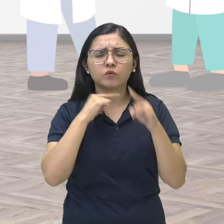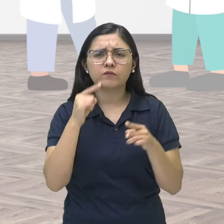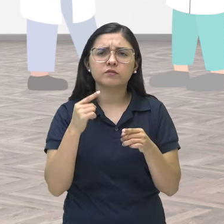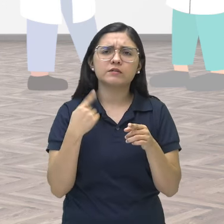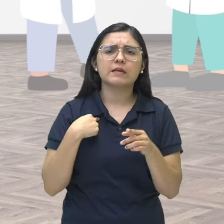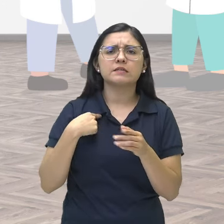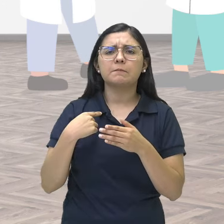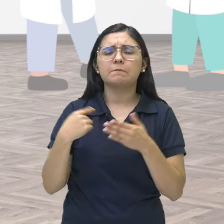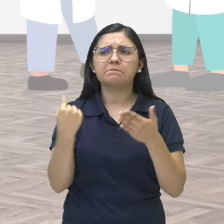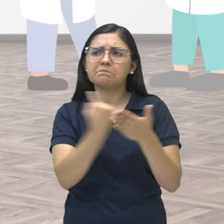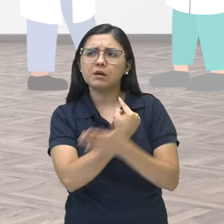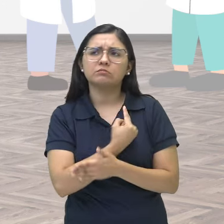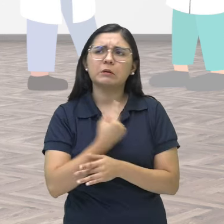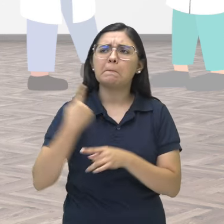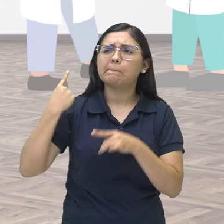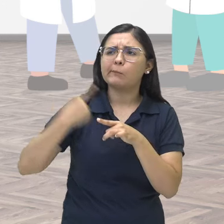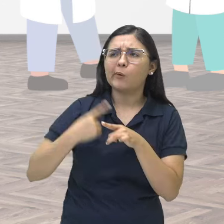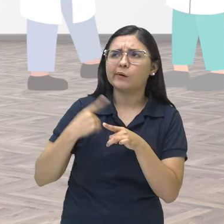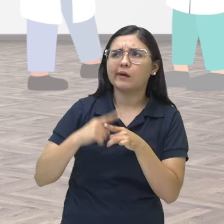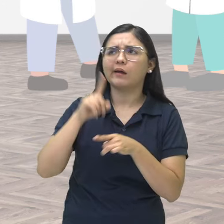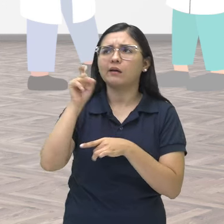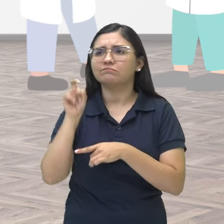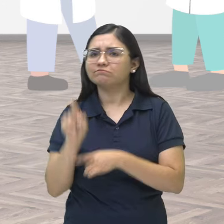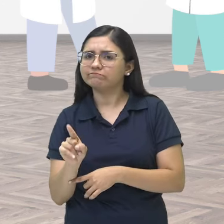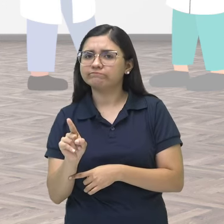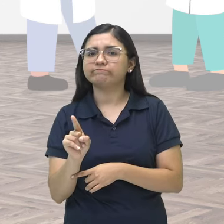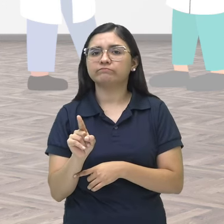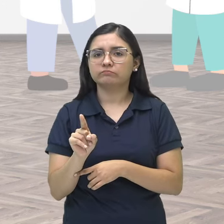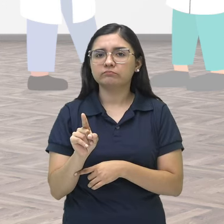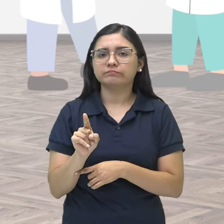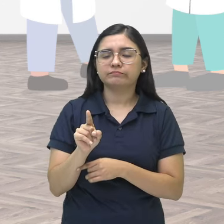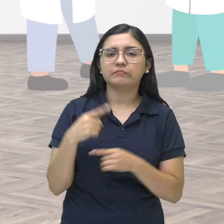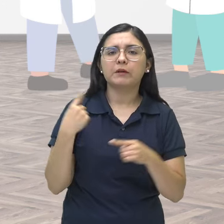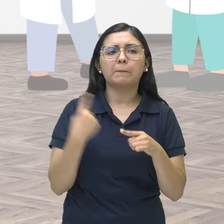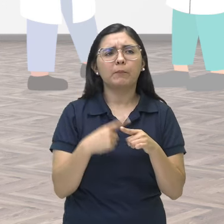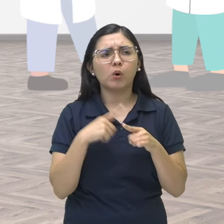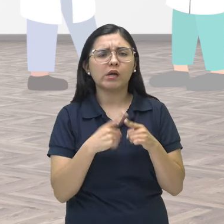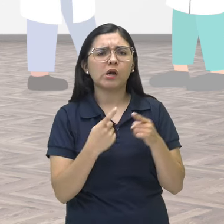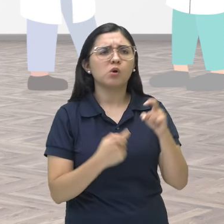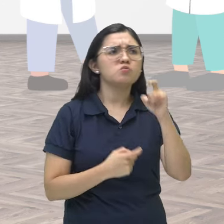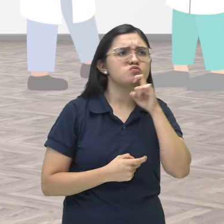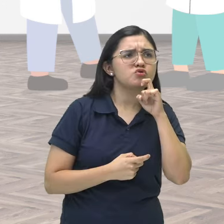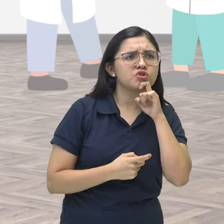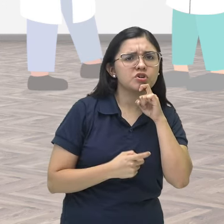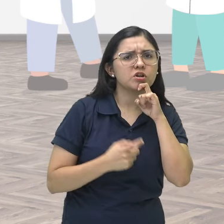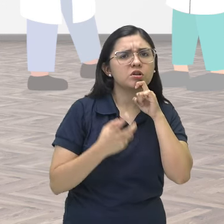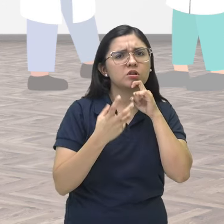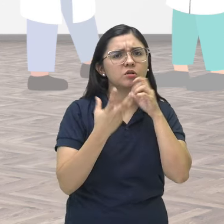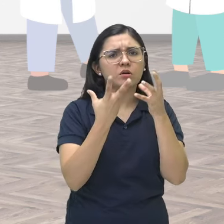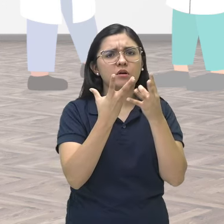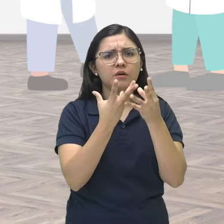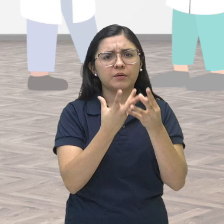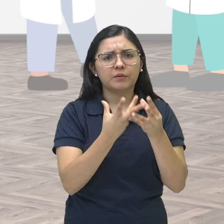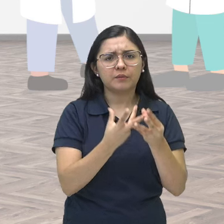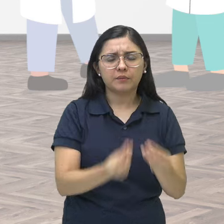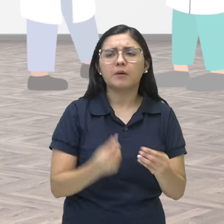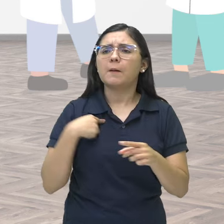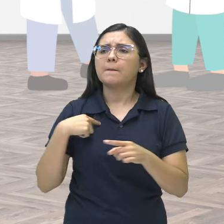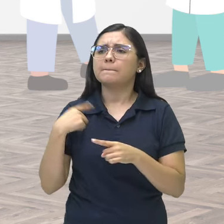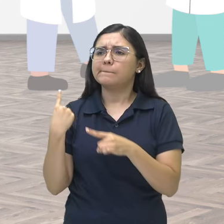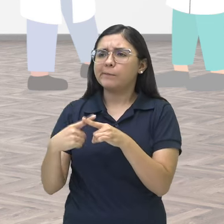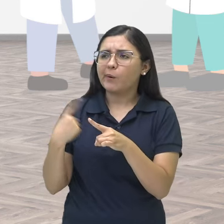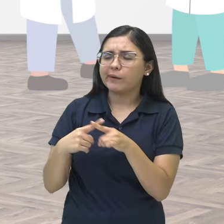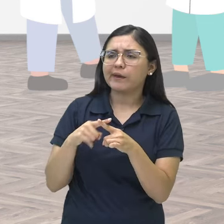que isso, por que aquilo, né? Por que o gelo derrete a 0 graus Celsius, por que a